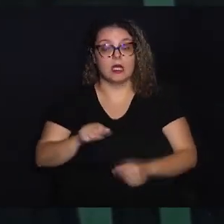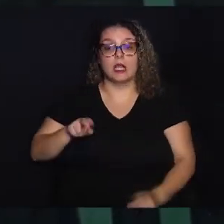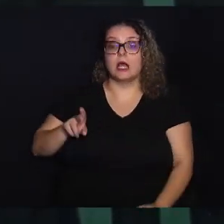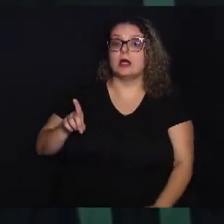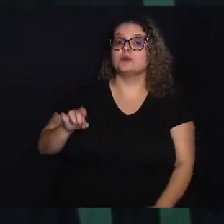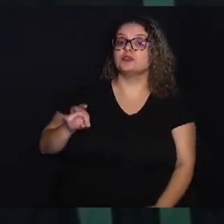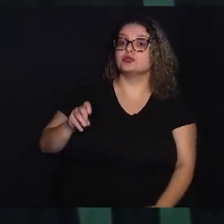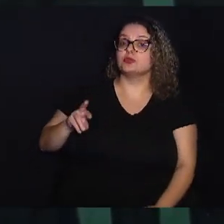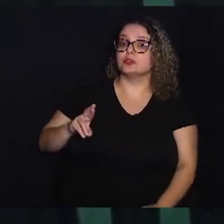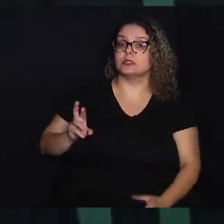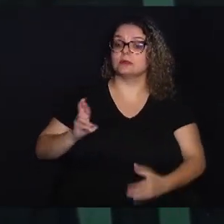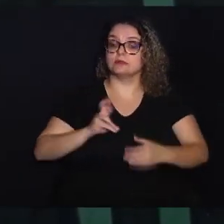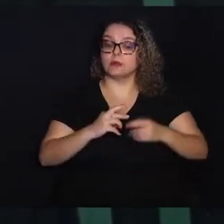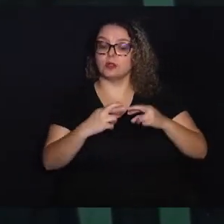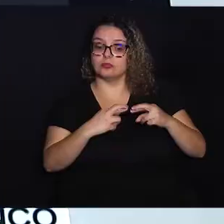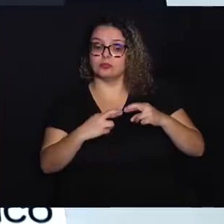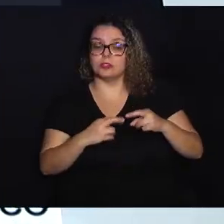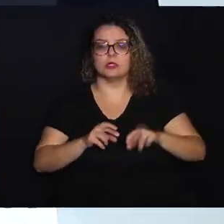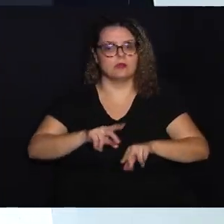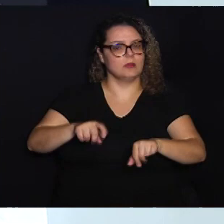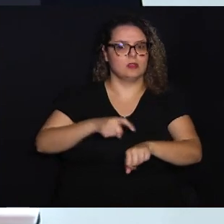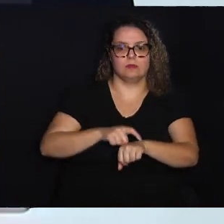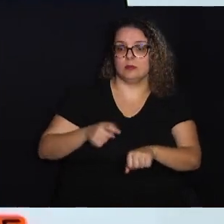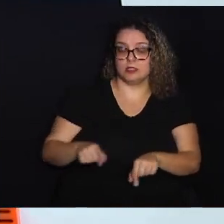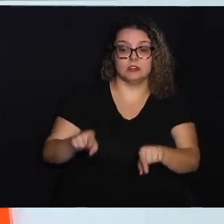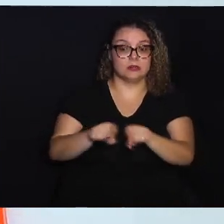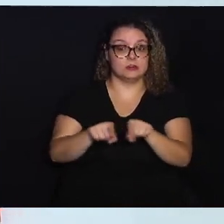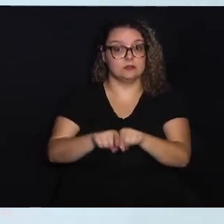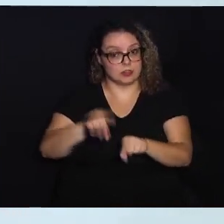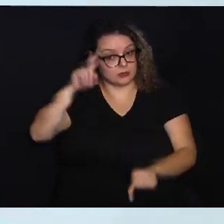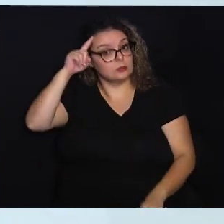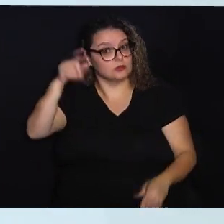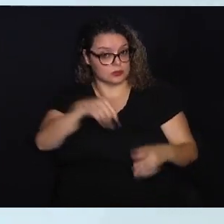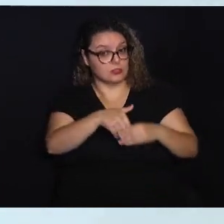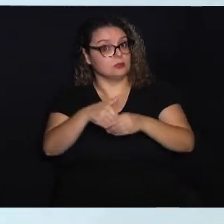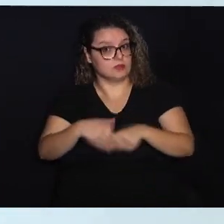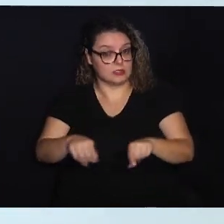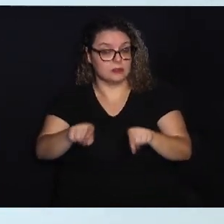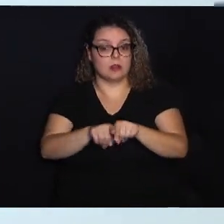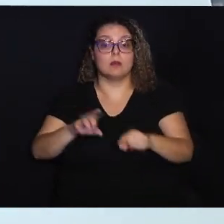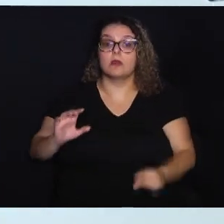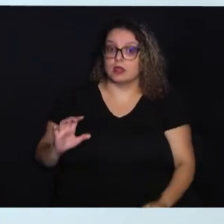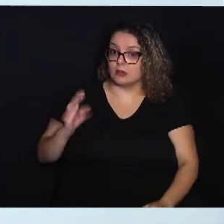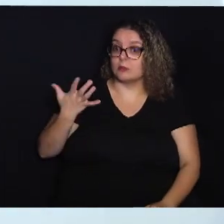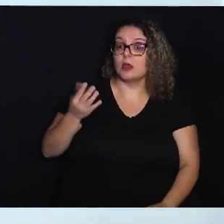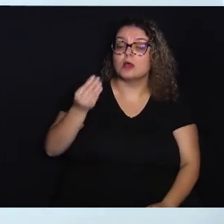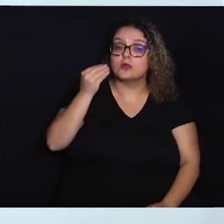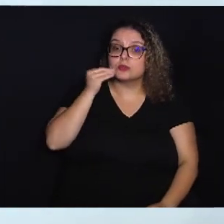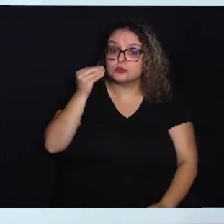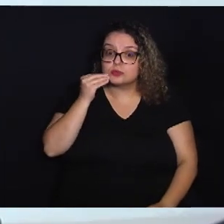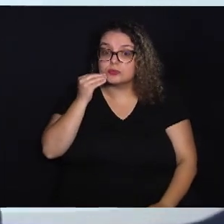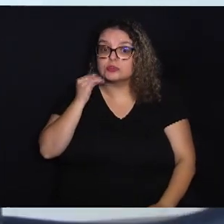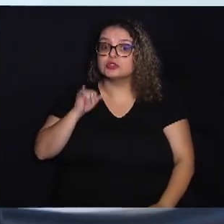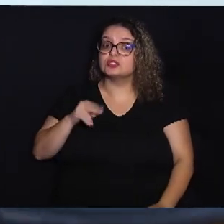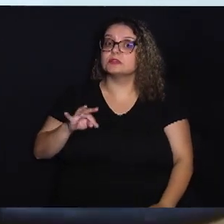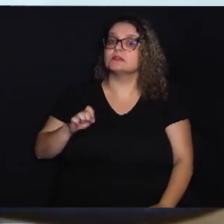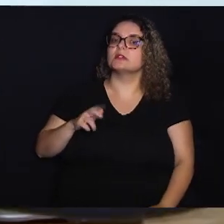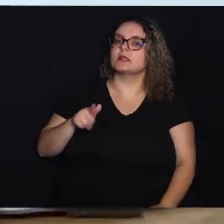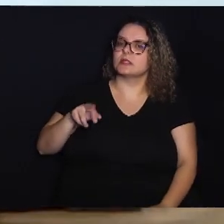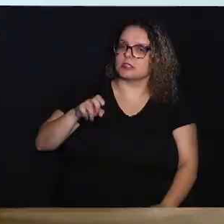urnas eletrônicas em diversos momentos, inclusive no dia da votação, em que acontecem testes de integridade e